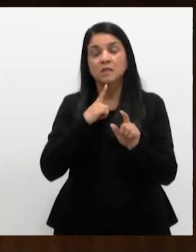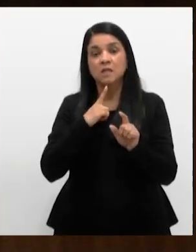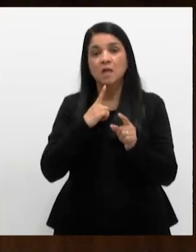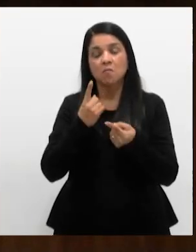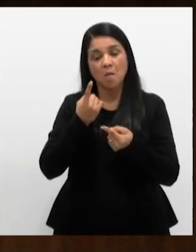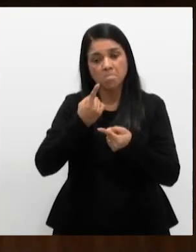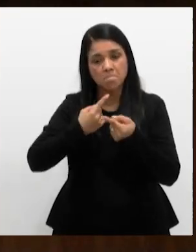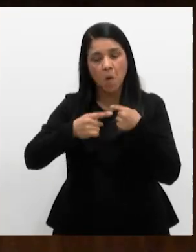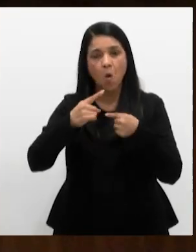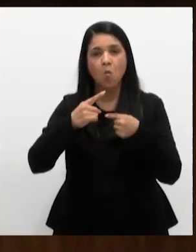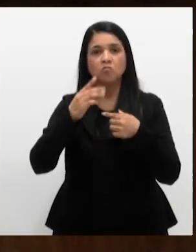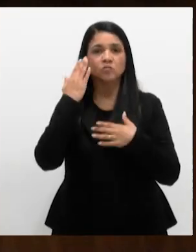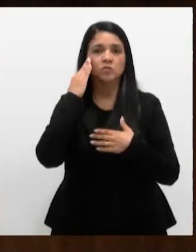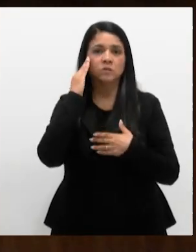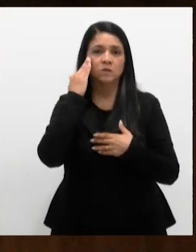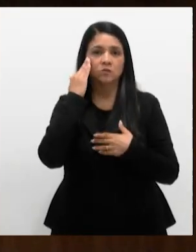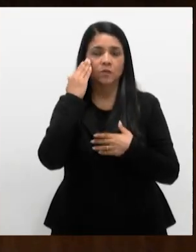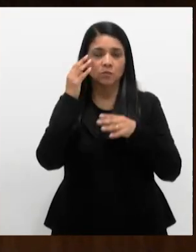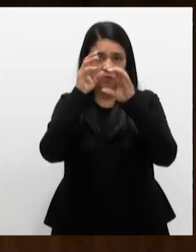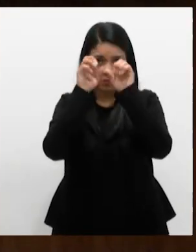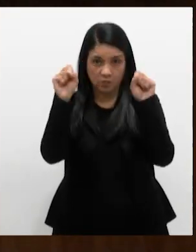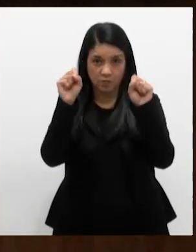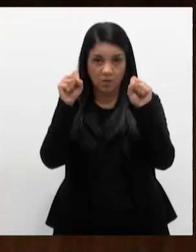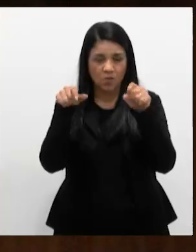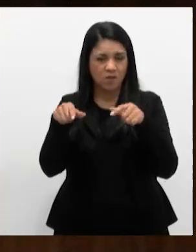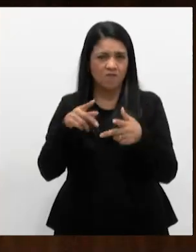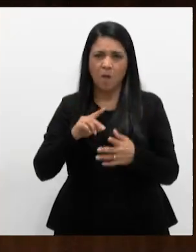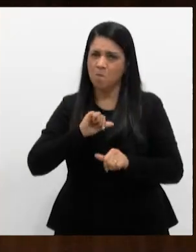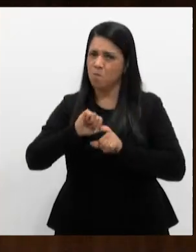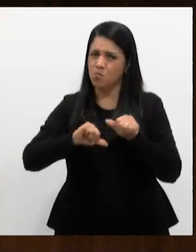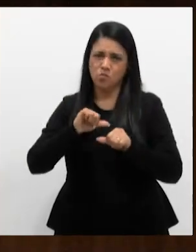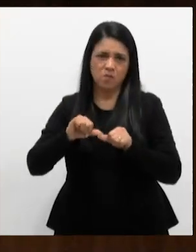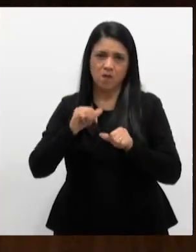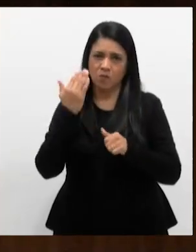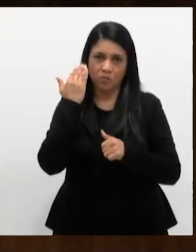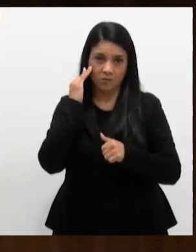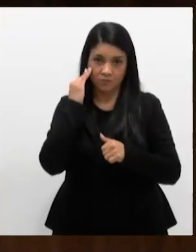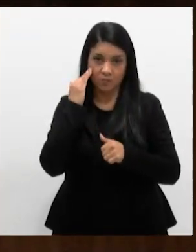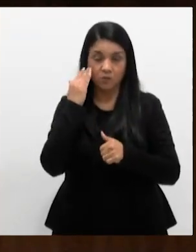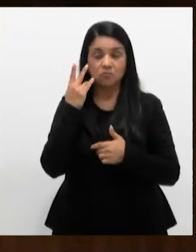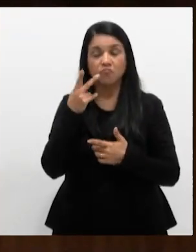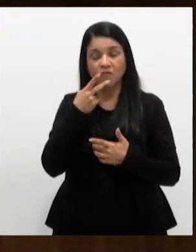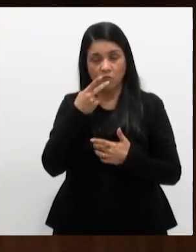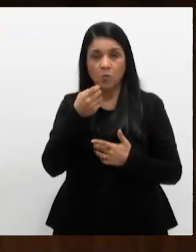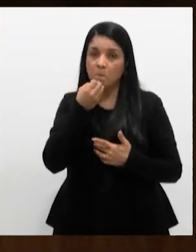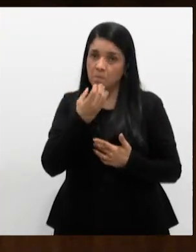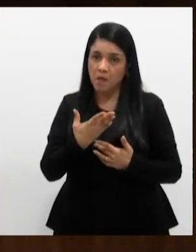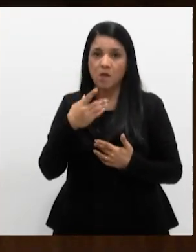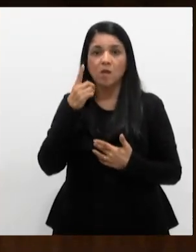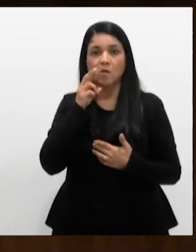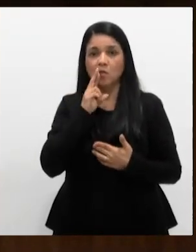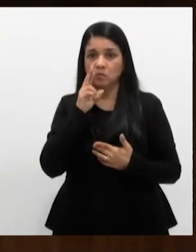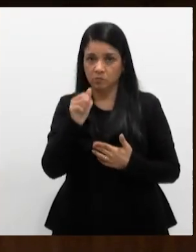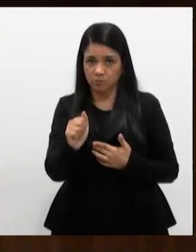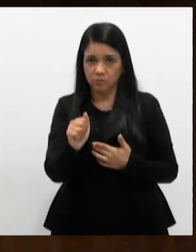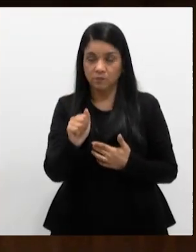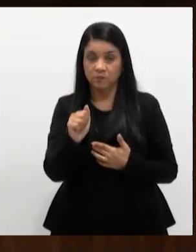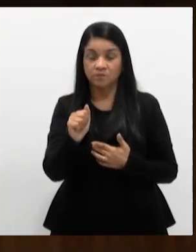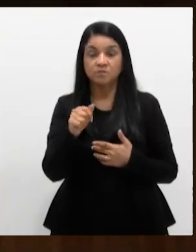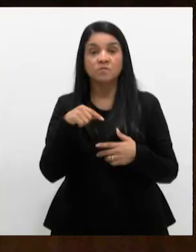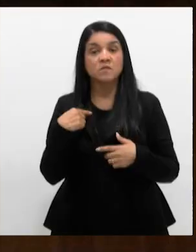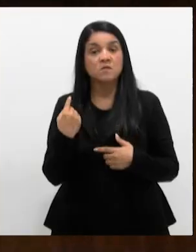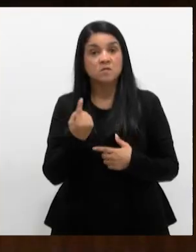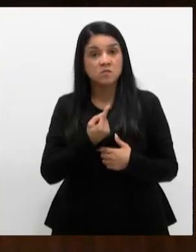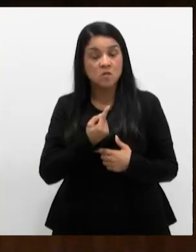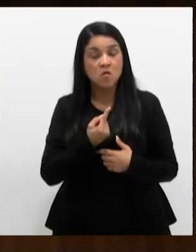superação do entendimento do tribunal. Ele nunca vai mudar esse entendimento, como bem disse aqui o deputado Rodrigo Amorim, se